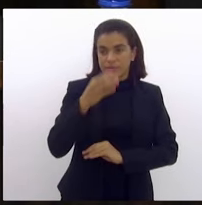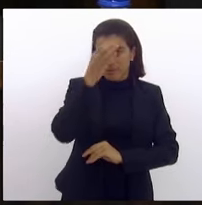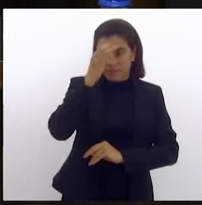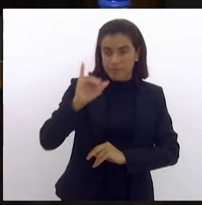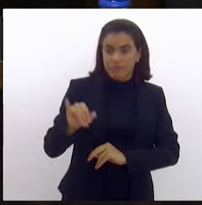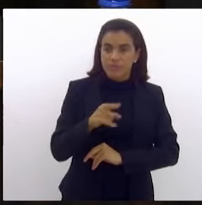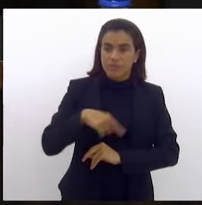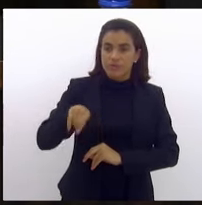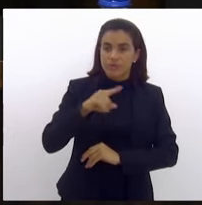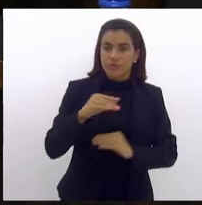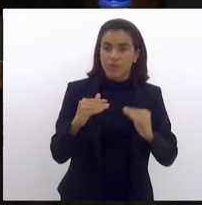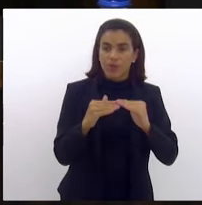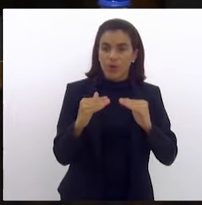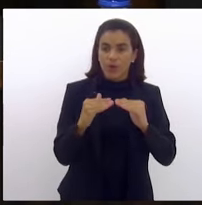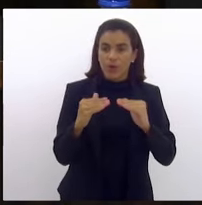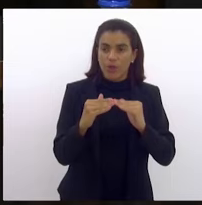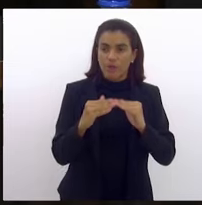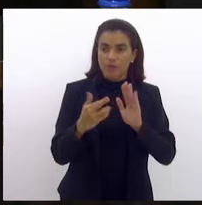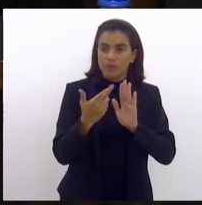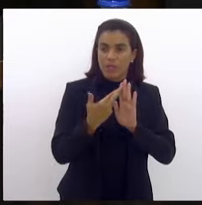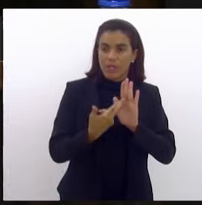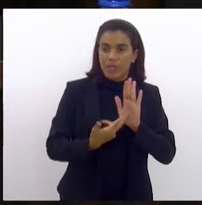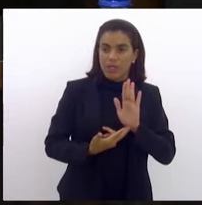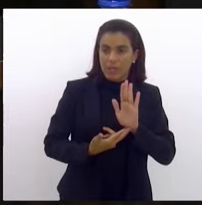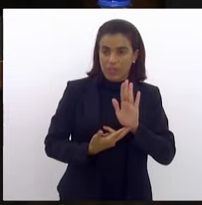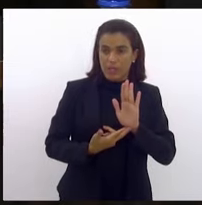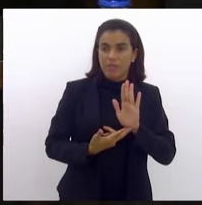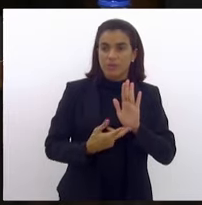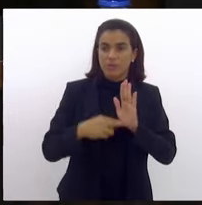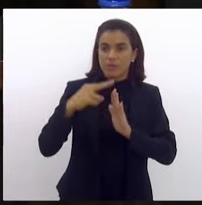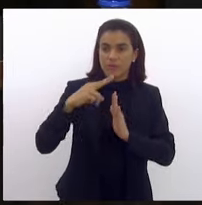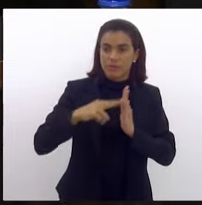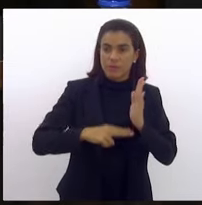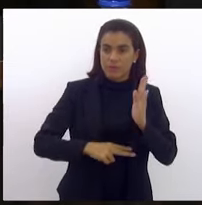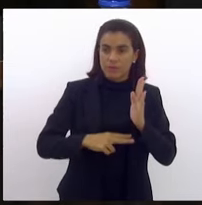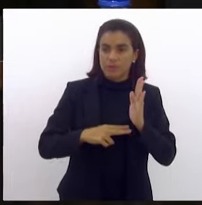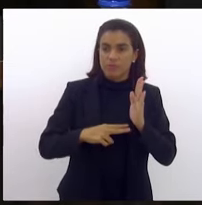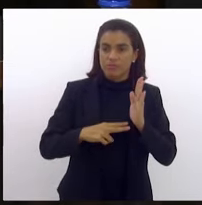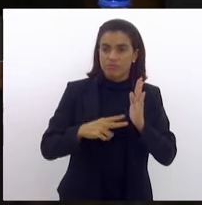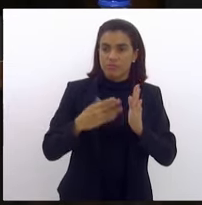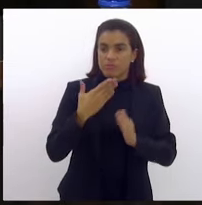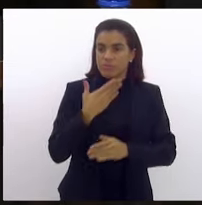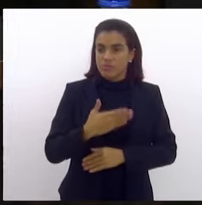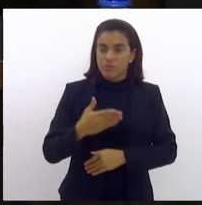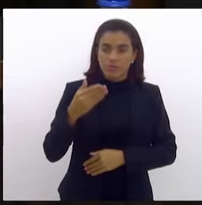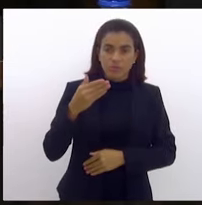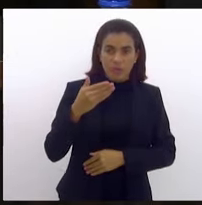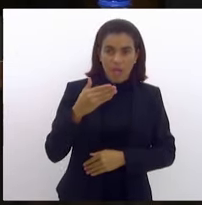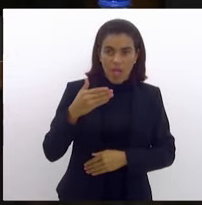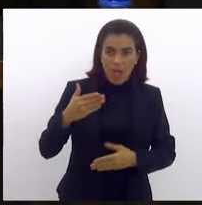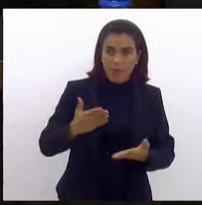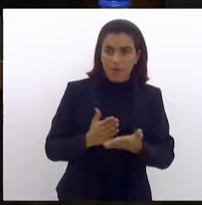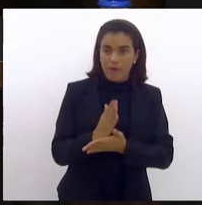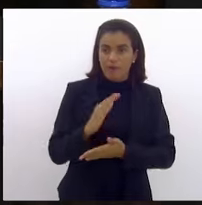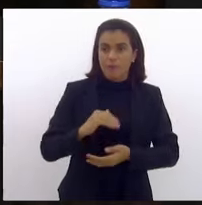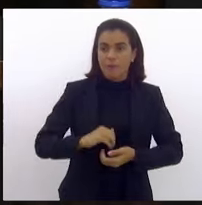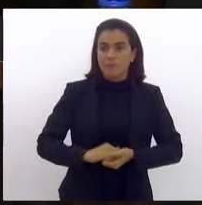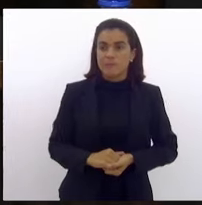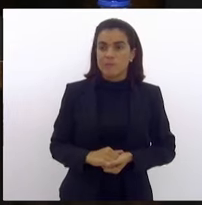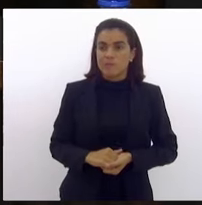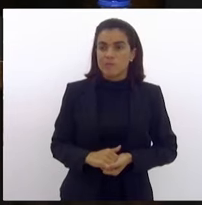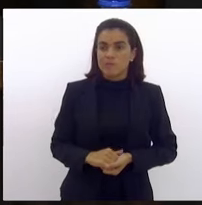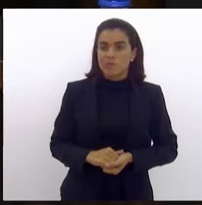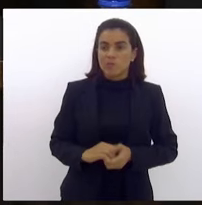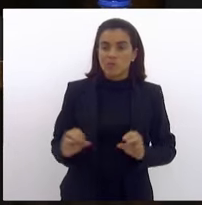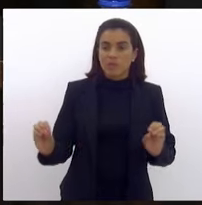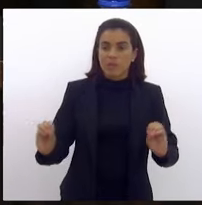que aprovam os seguintes requerimentos lidos nessa sessão, senhores e senhoras que aprovam, permaneçam como estão, aprovado.